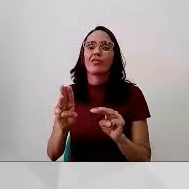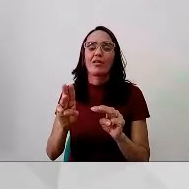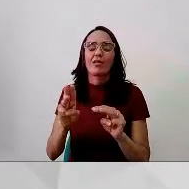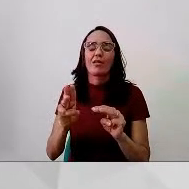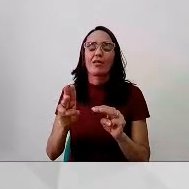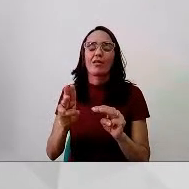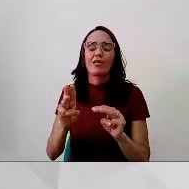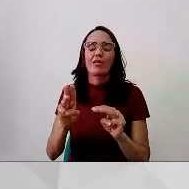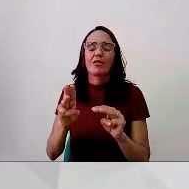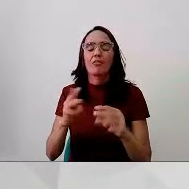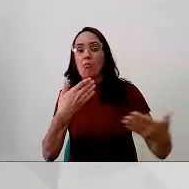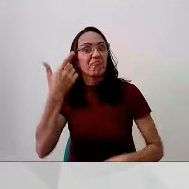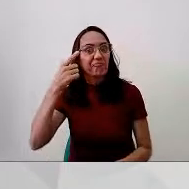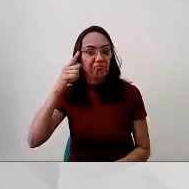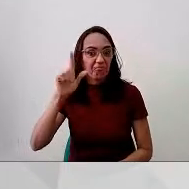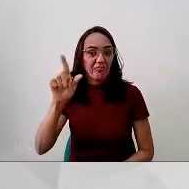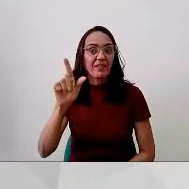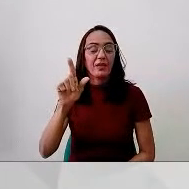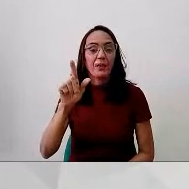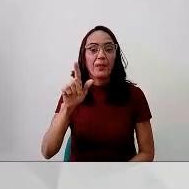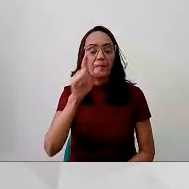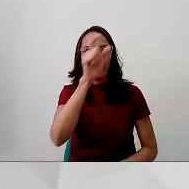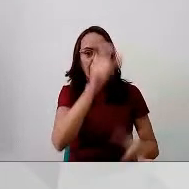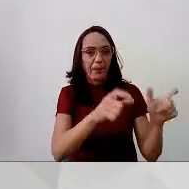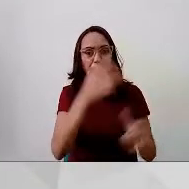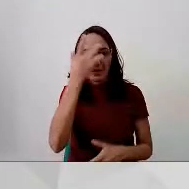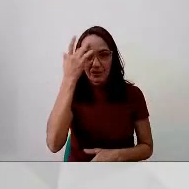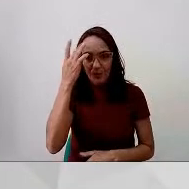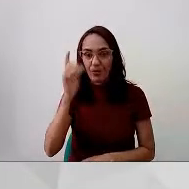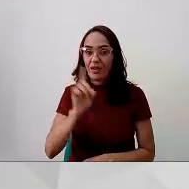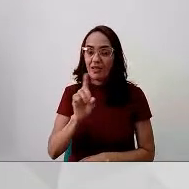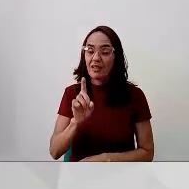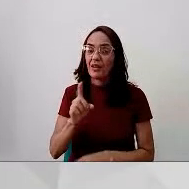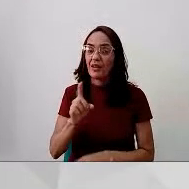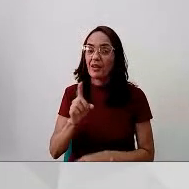conseguia conversar sobre certos assuntos, né?